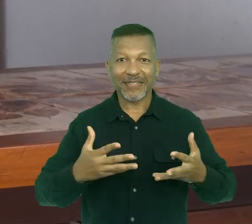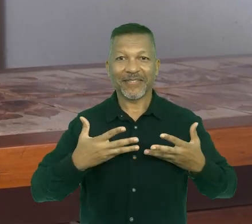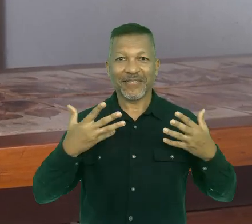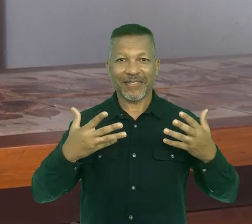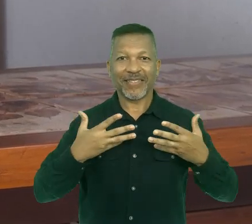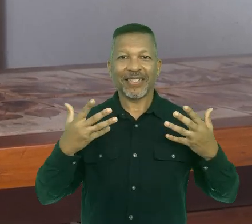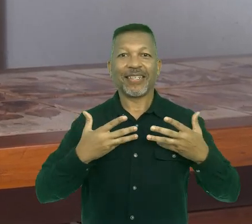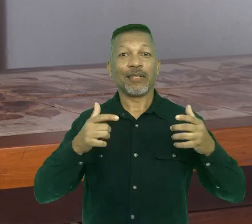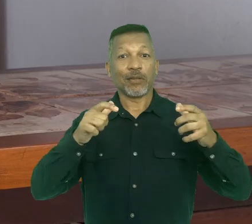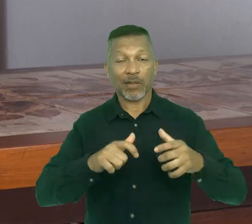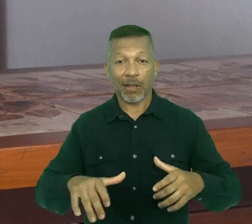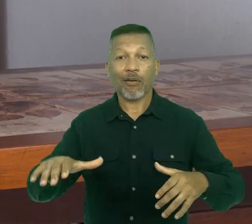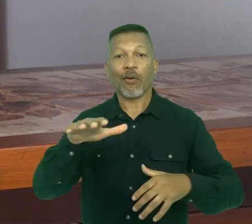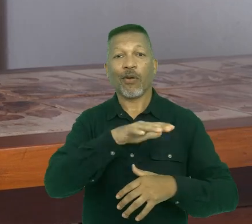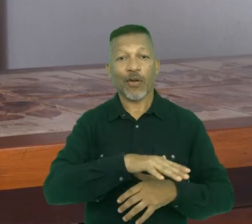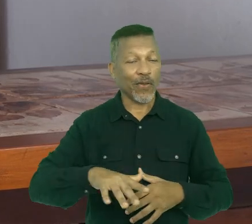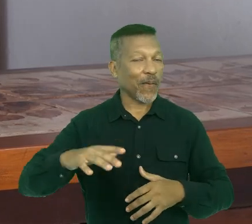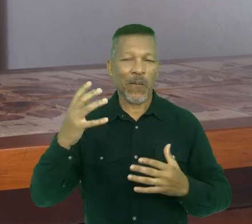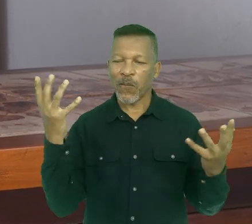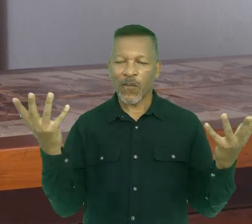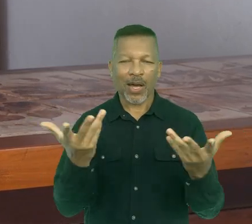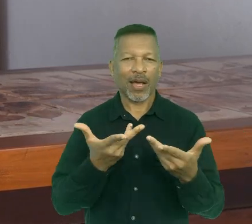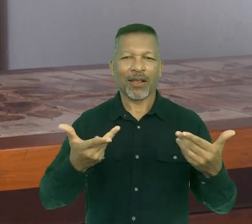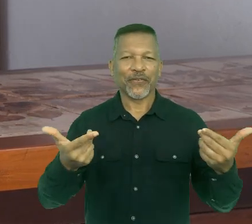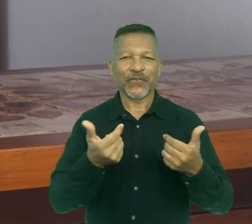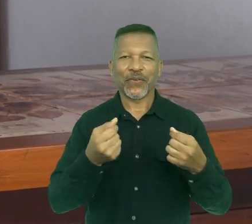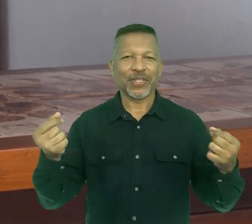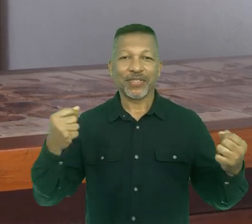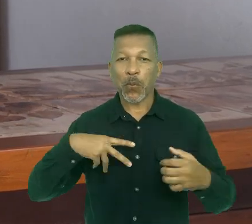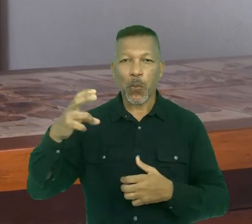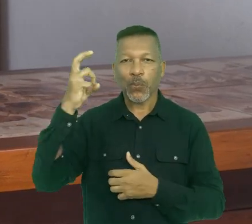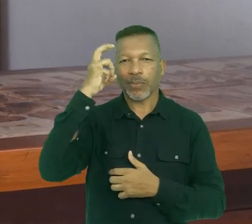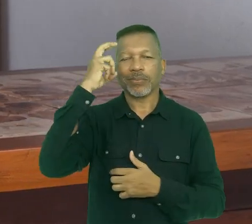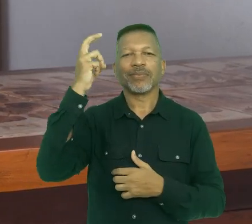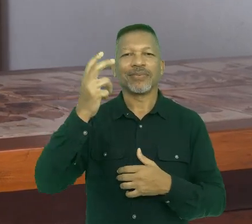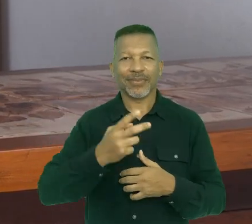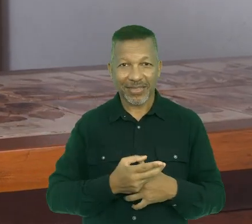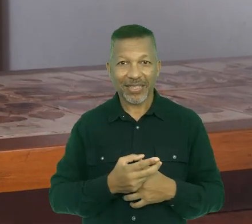O Vale do Aço é um lugar maravilhoso, cheio de artistas, de cultura muito